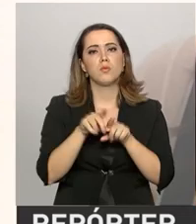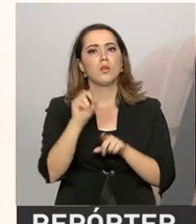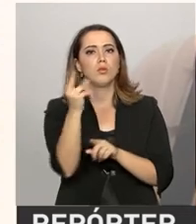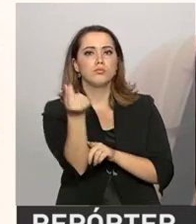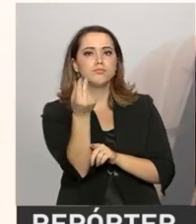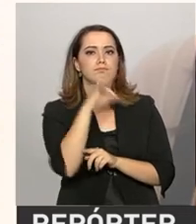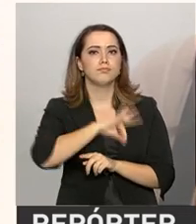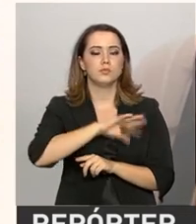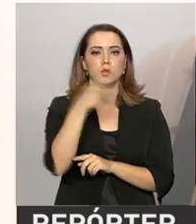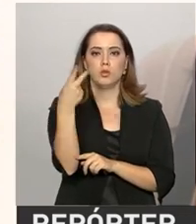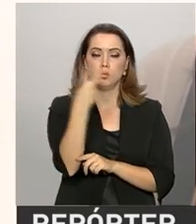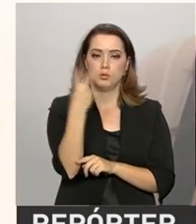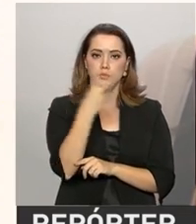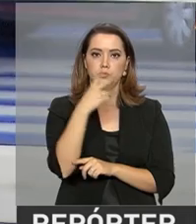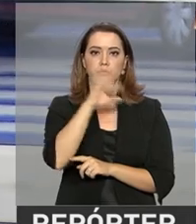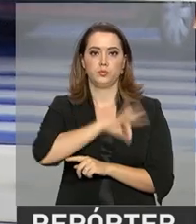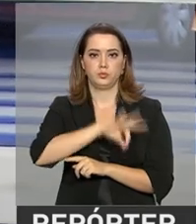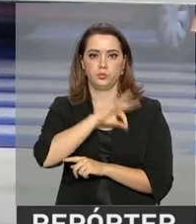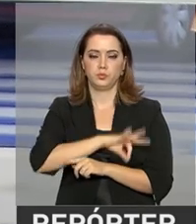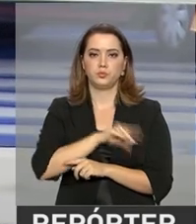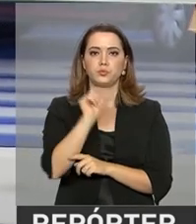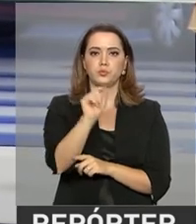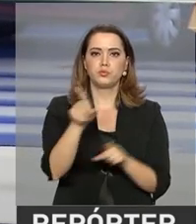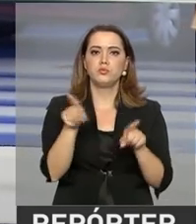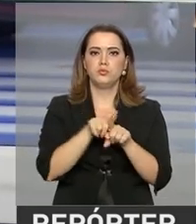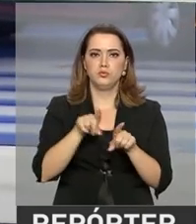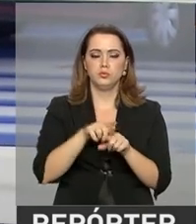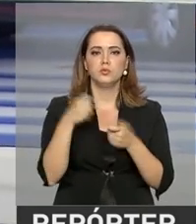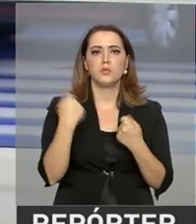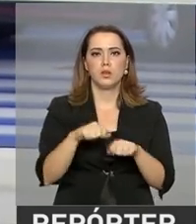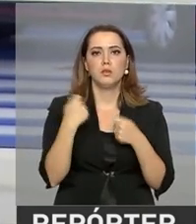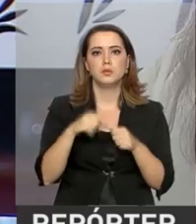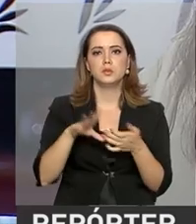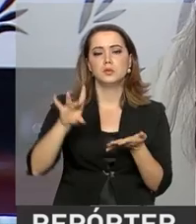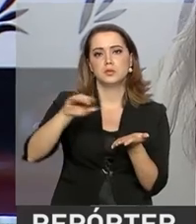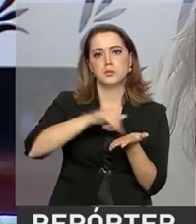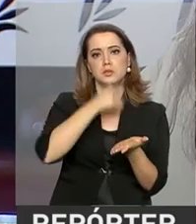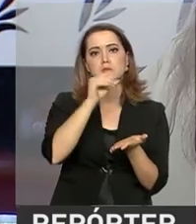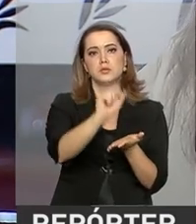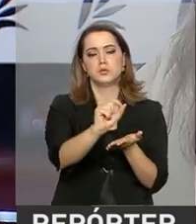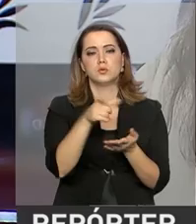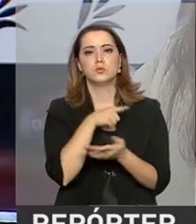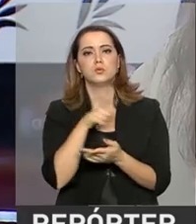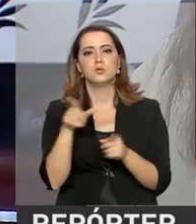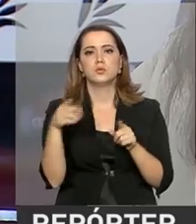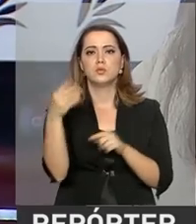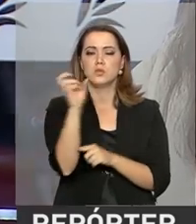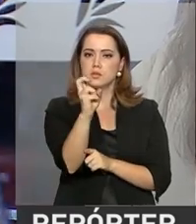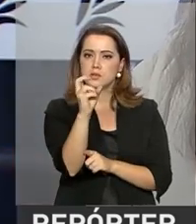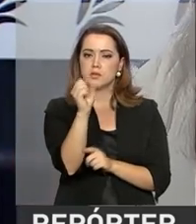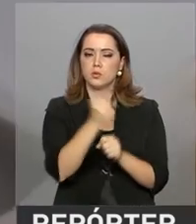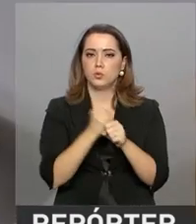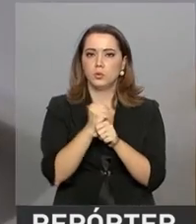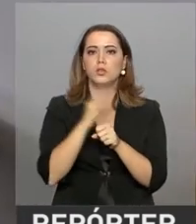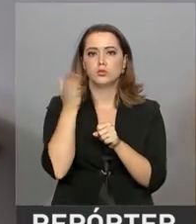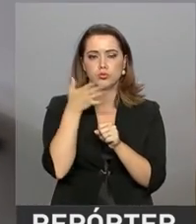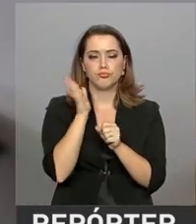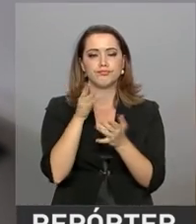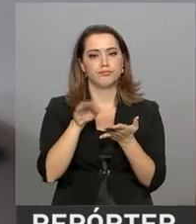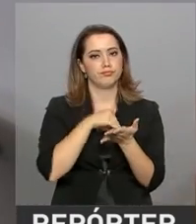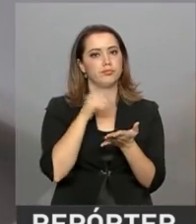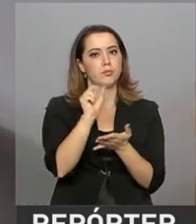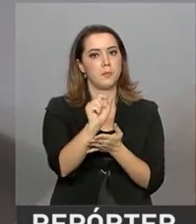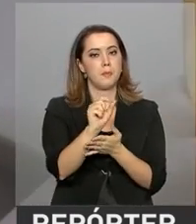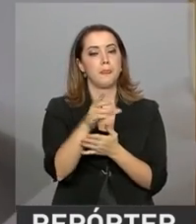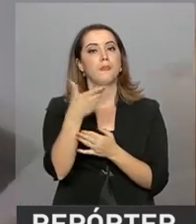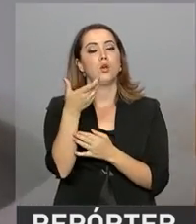de dois salários mínimos além disso é preciso estar inscrito no pis pasep há no mínimo cinco anos o valor integral